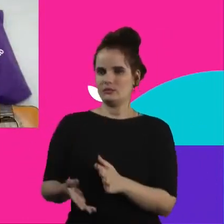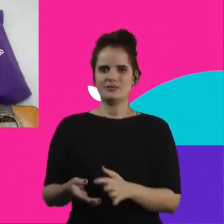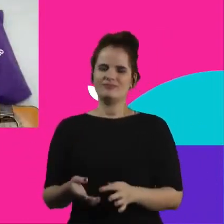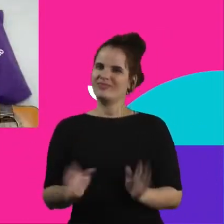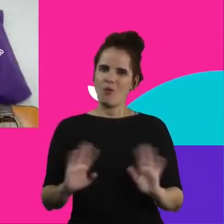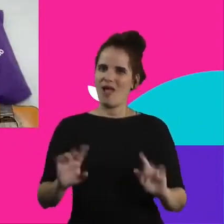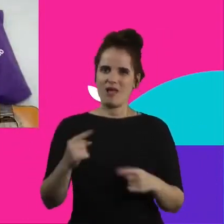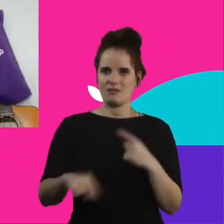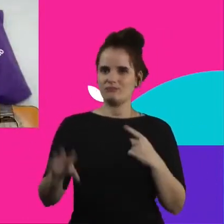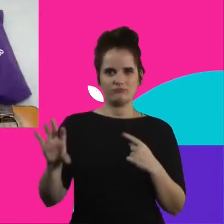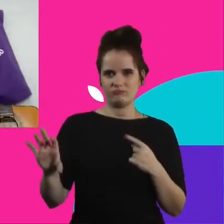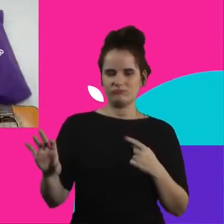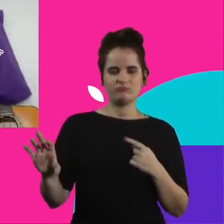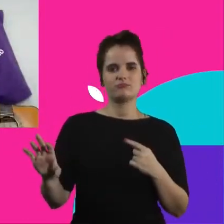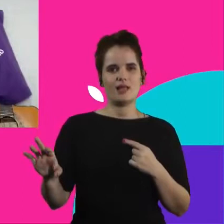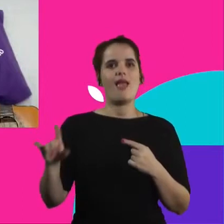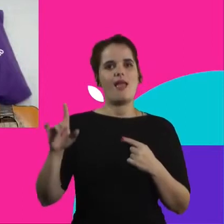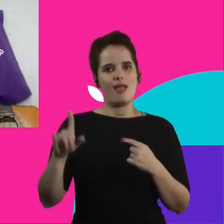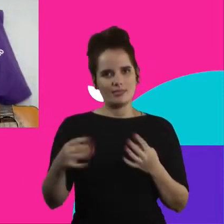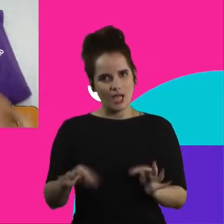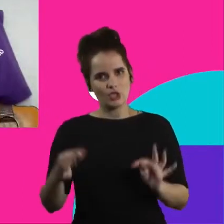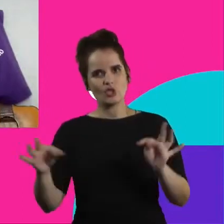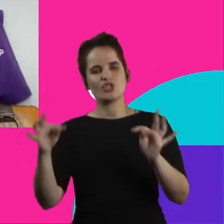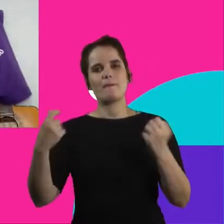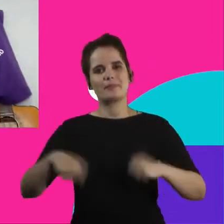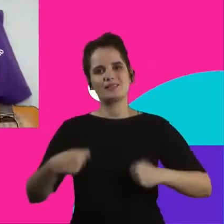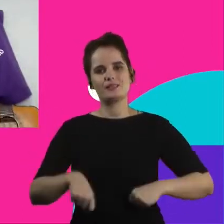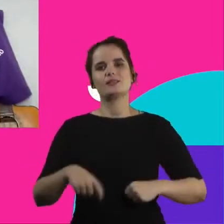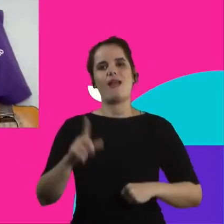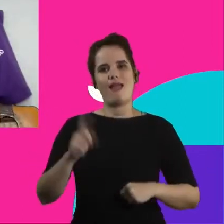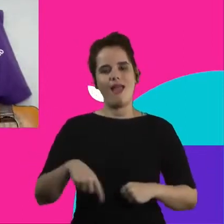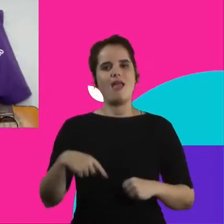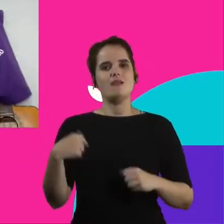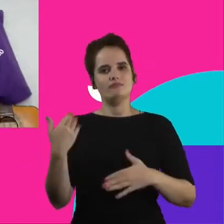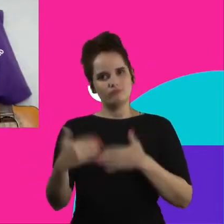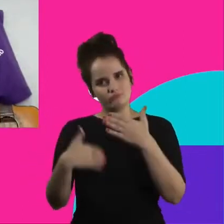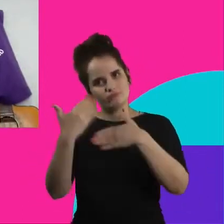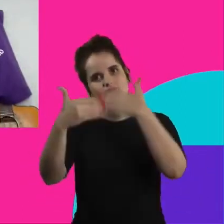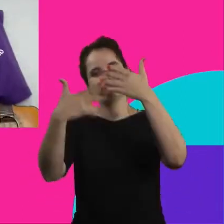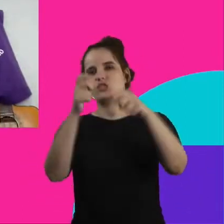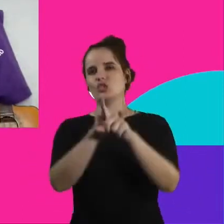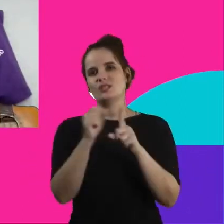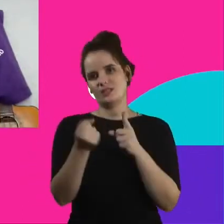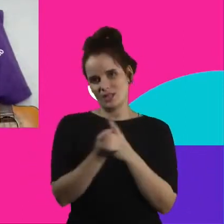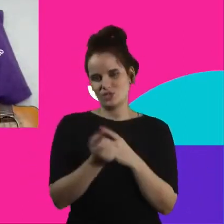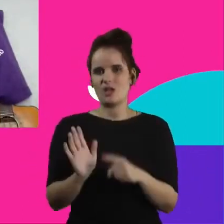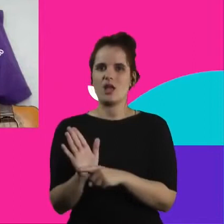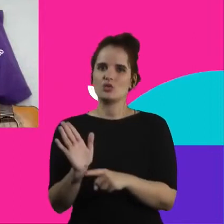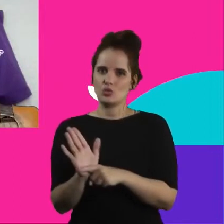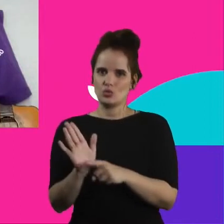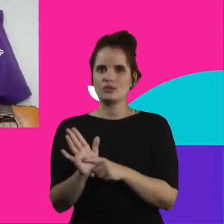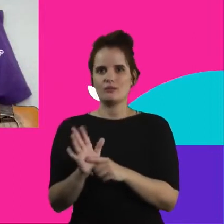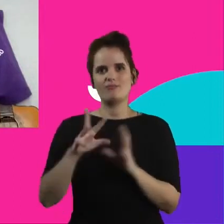autodestrutivo, e que sim, né, ela possa fazer parte desse sistema regenerativo para a nossa sociedade, para o nosso planeta.